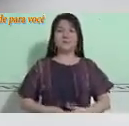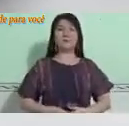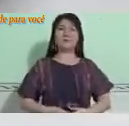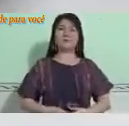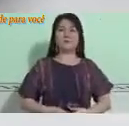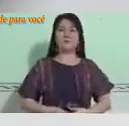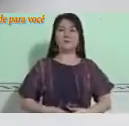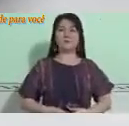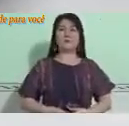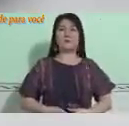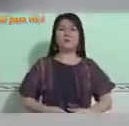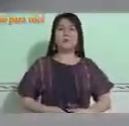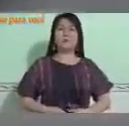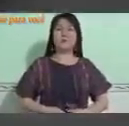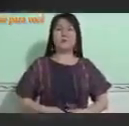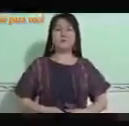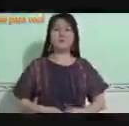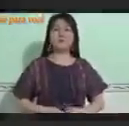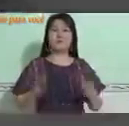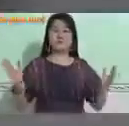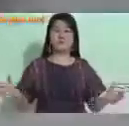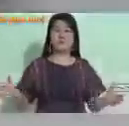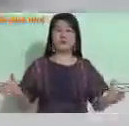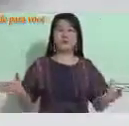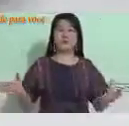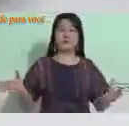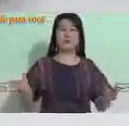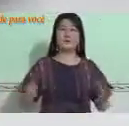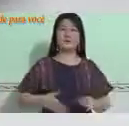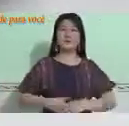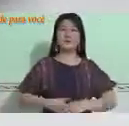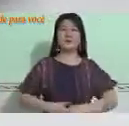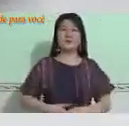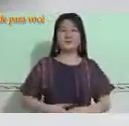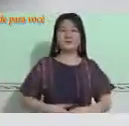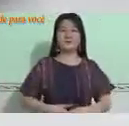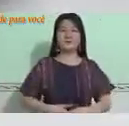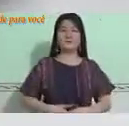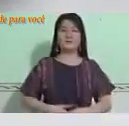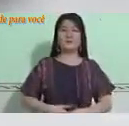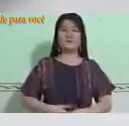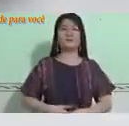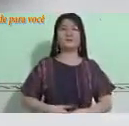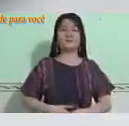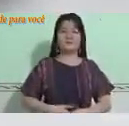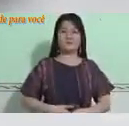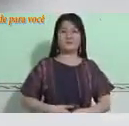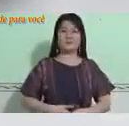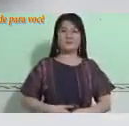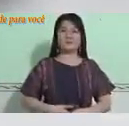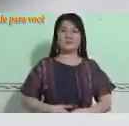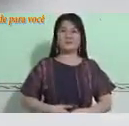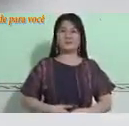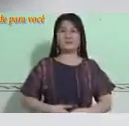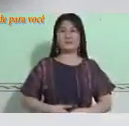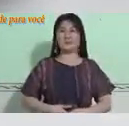FORDEPRAZO. Embora seja uma causa mais rara, é possível que o teste de gravidez tenha sido vendido fora de